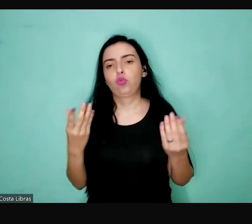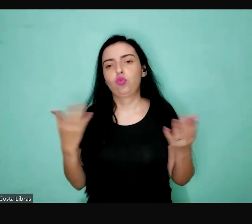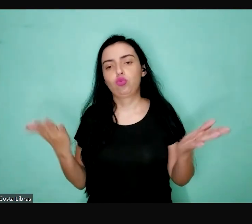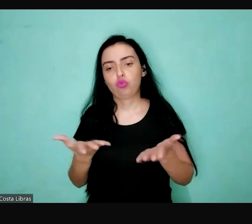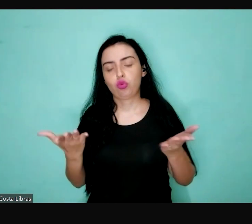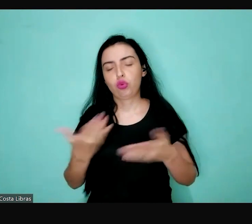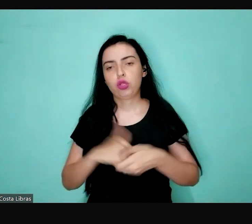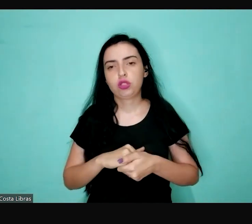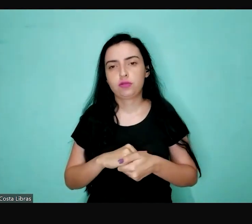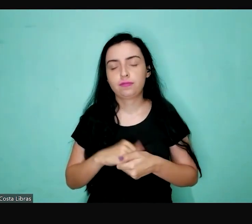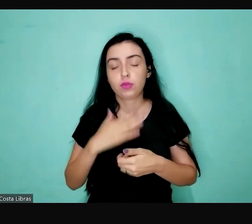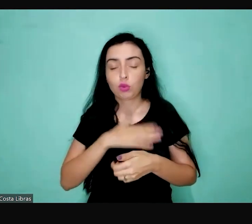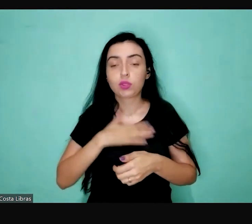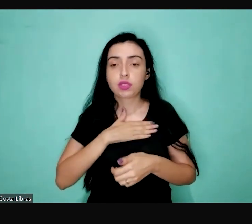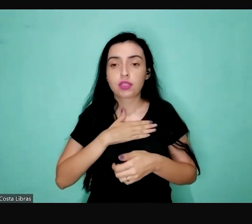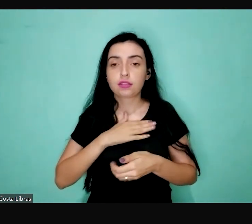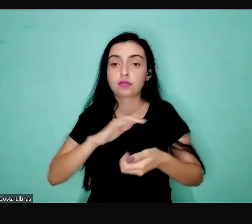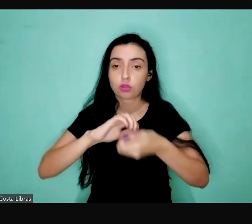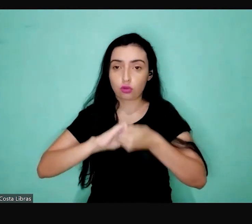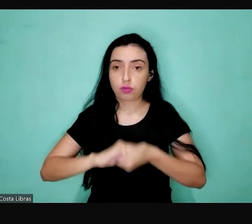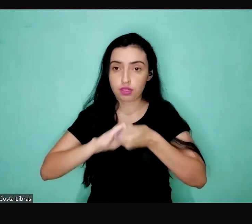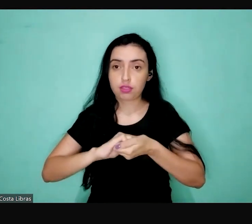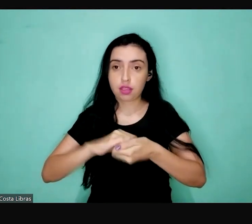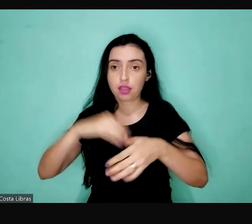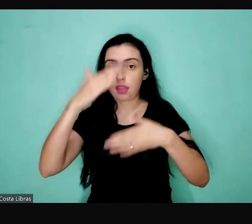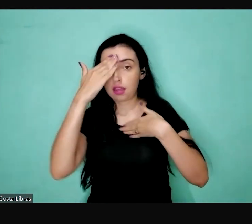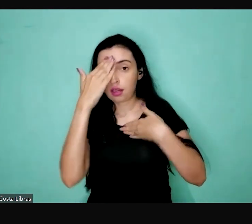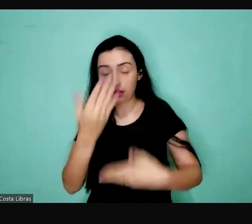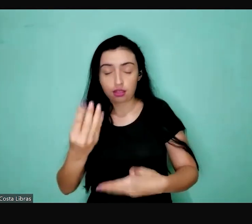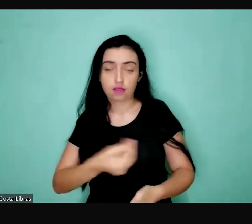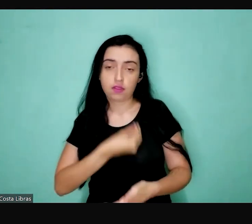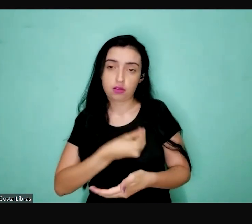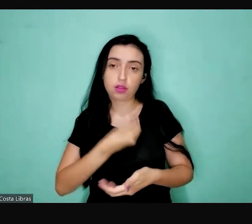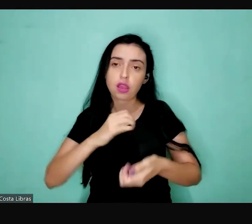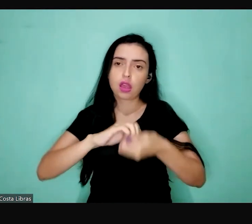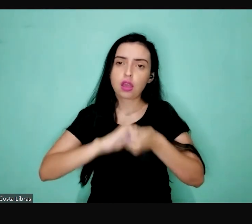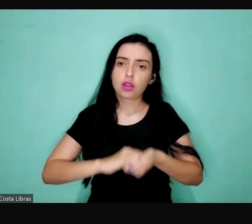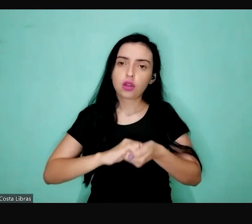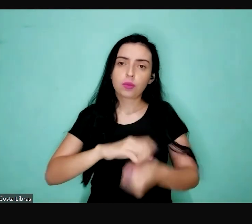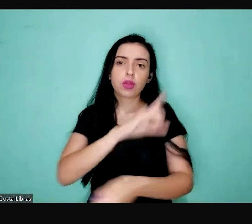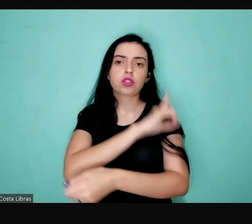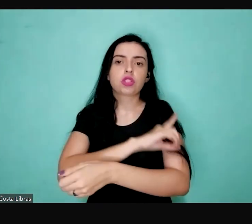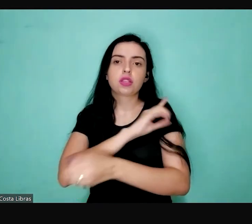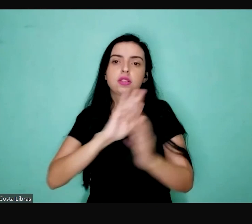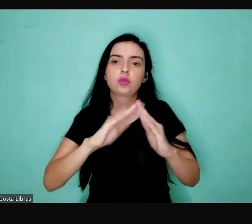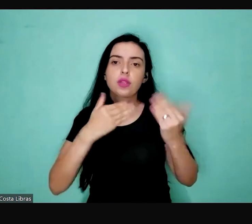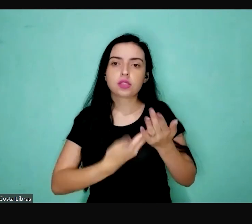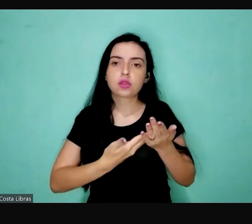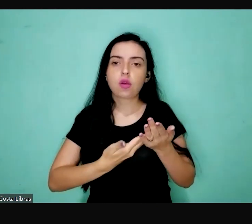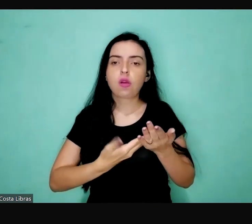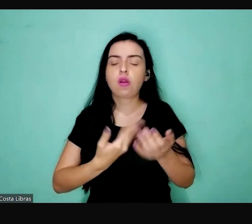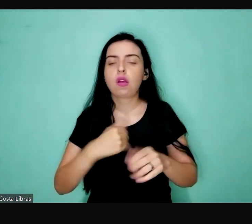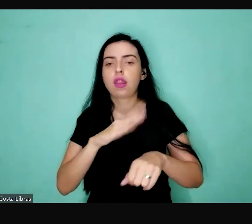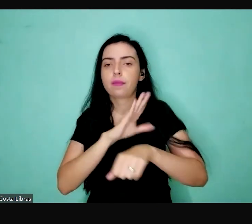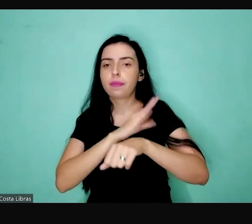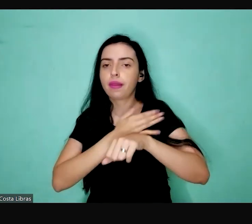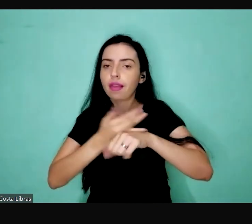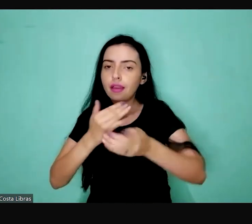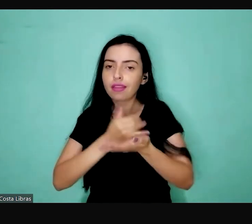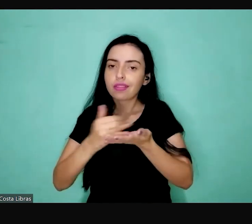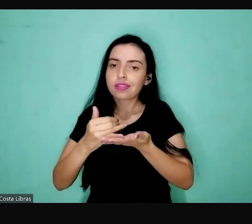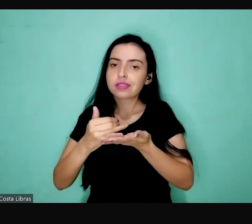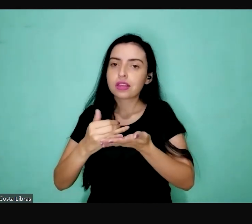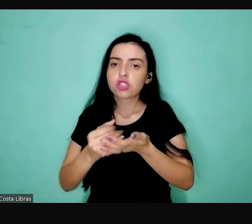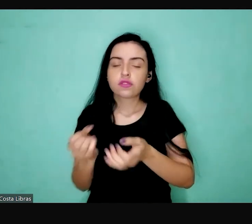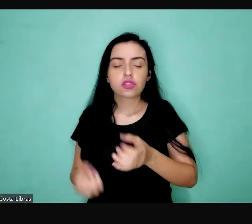Gostaria, portanto, de cumprimentá-lo, agradecer sua presença, cumprimentar a direção da escola pela iniciativa também de realizar esse